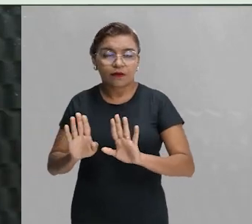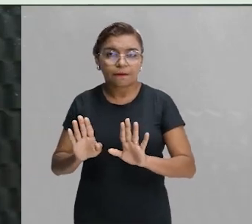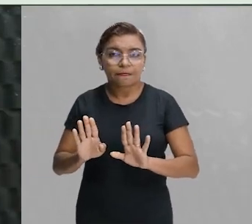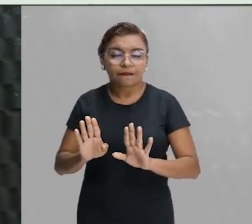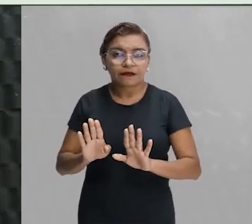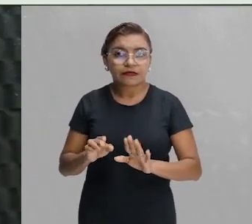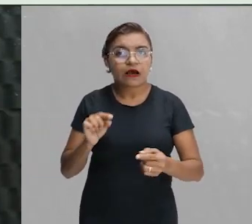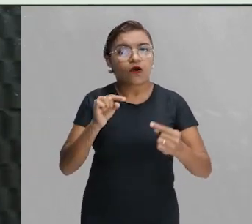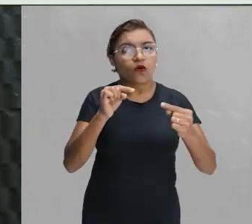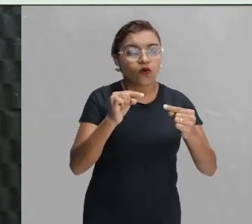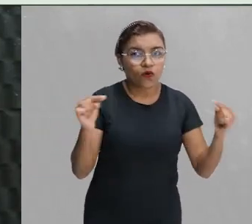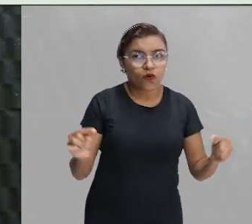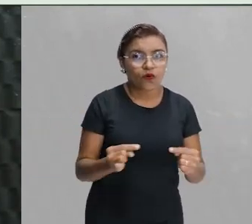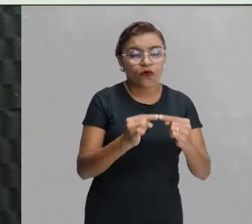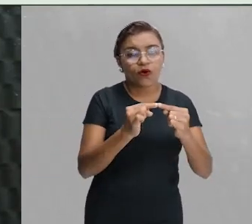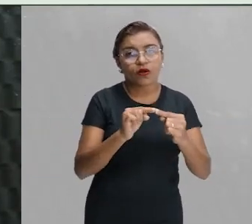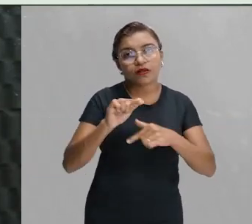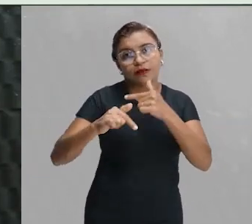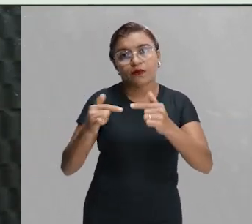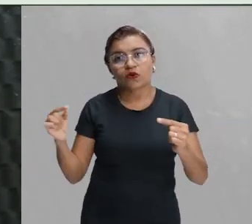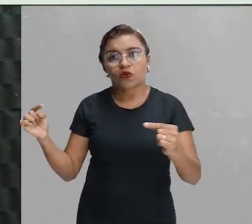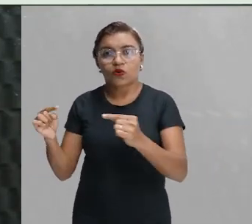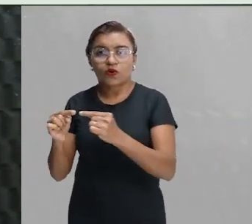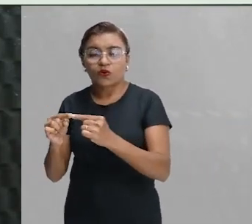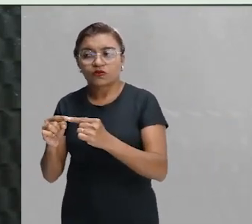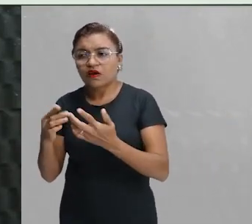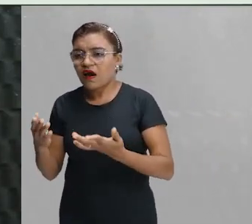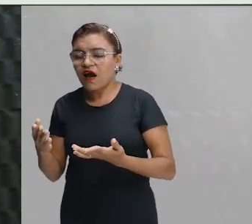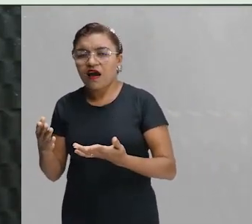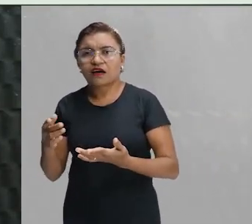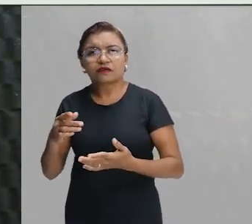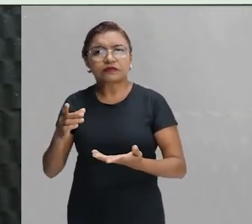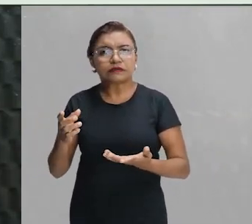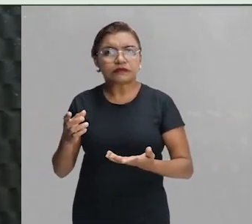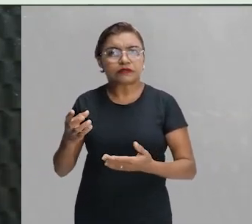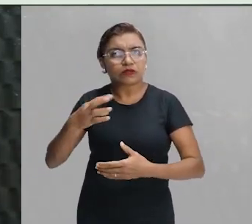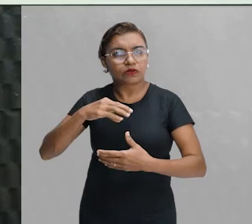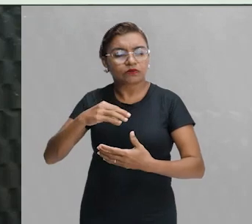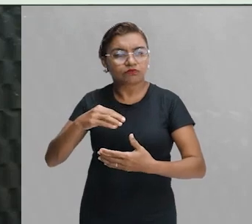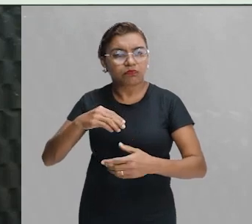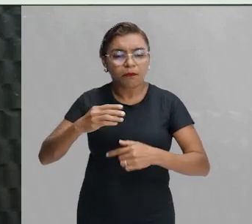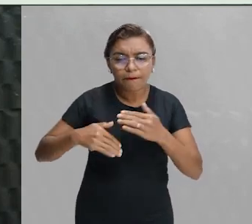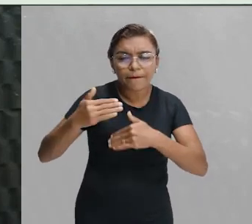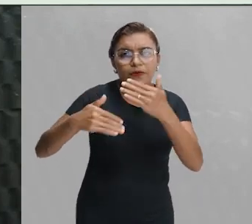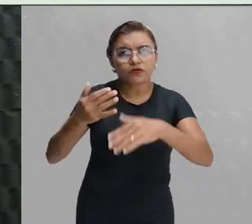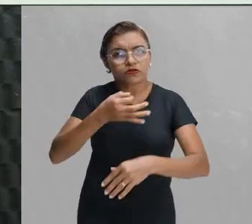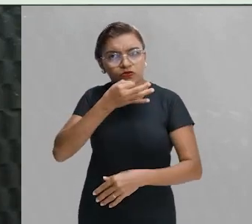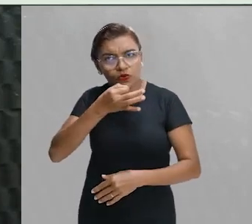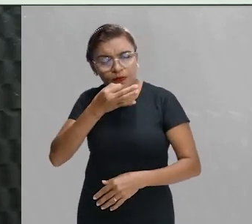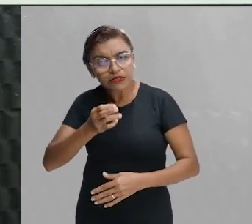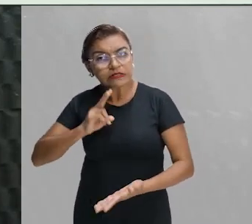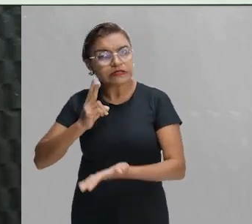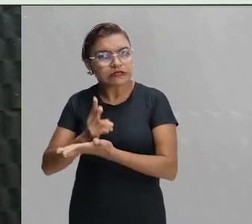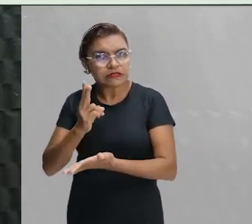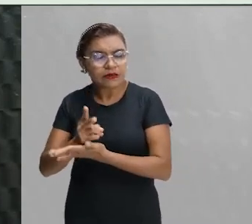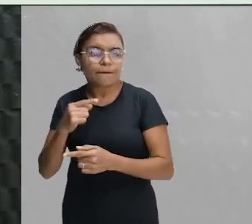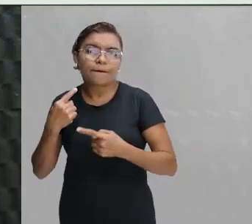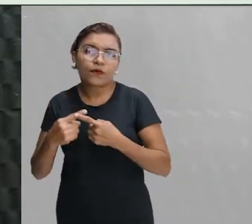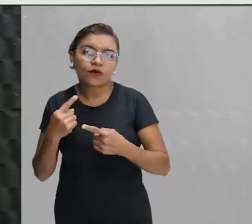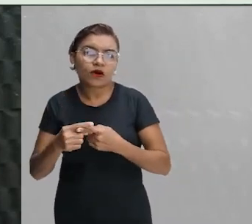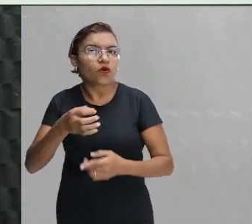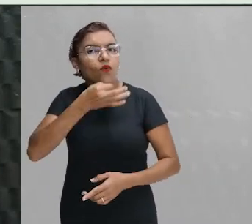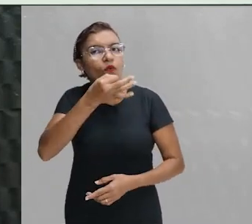não pode necessariamente desmentir aquilo dentro do seu processo argumentativo, ou então isso vai tornar